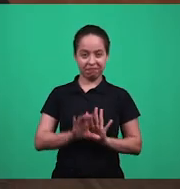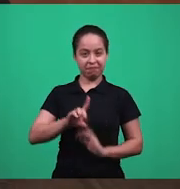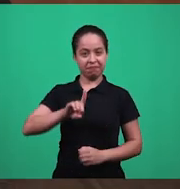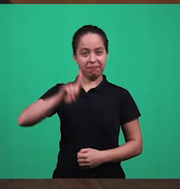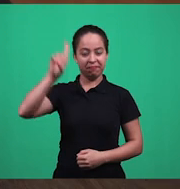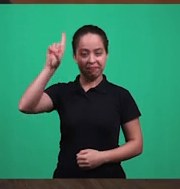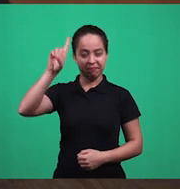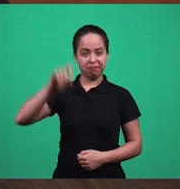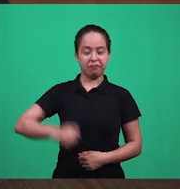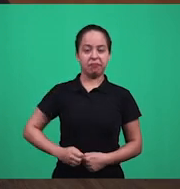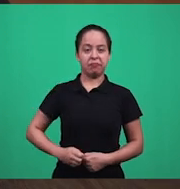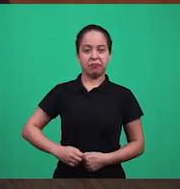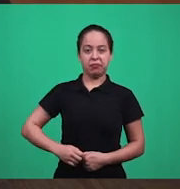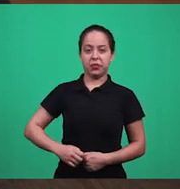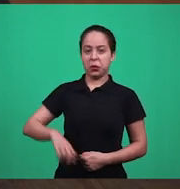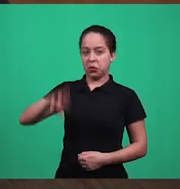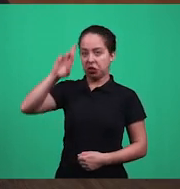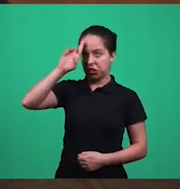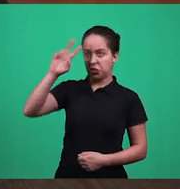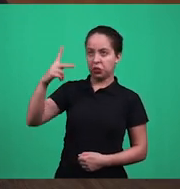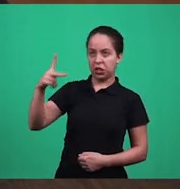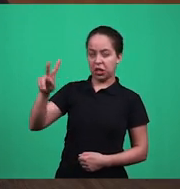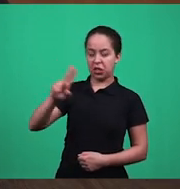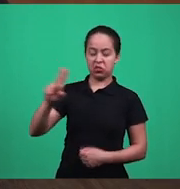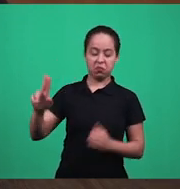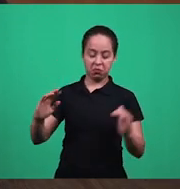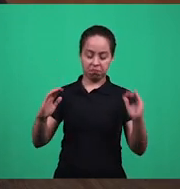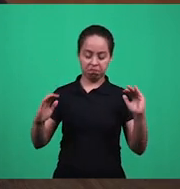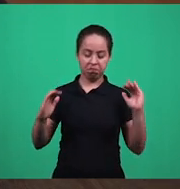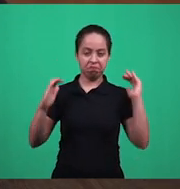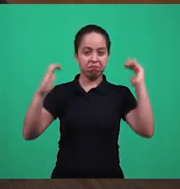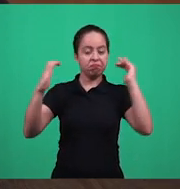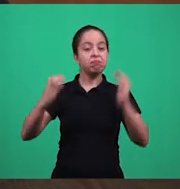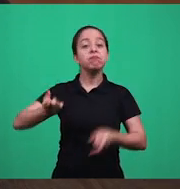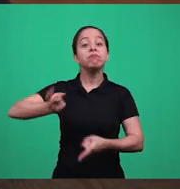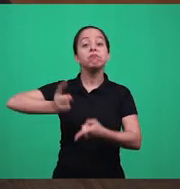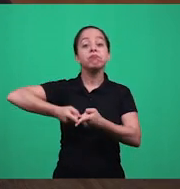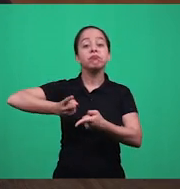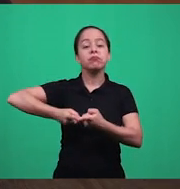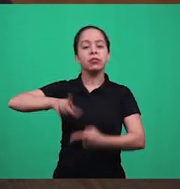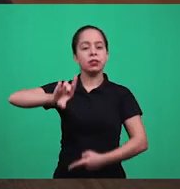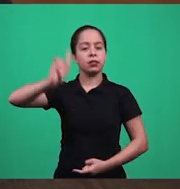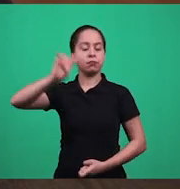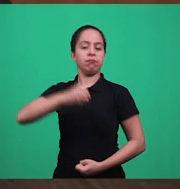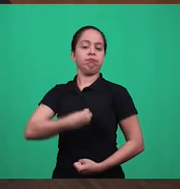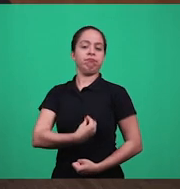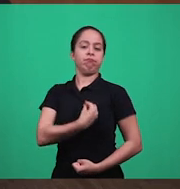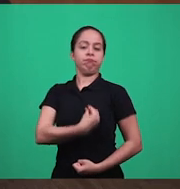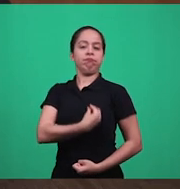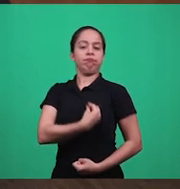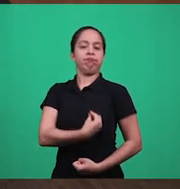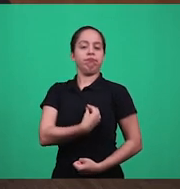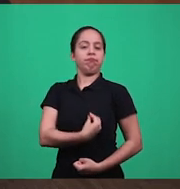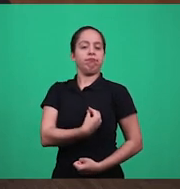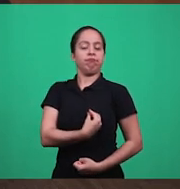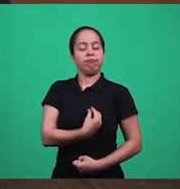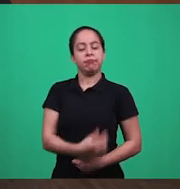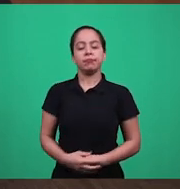Glória a Deus. Louvado seja o nome do Senhor, Amém. porque Deus está vivo.